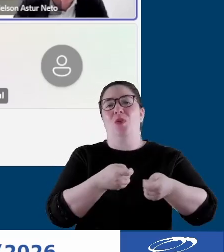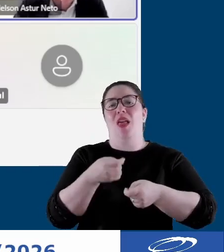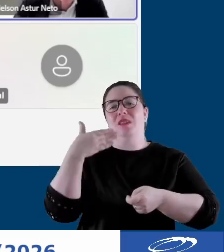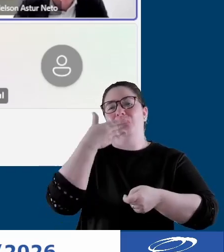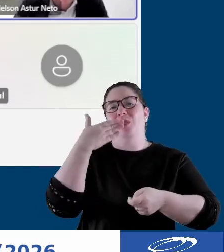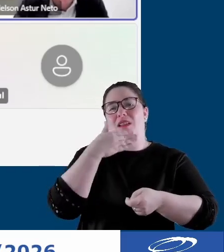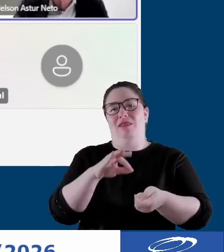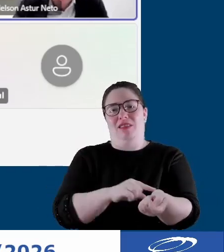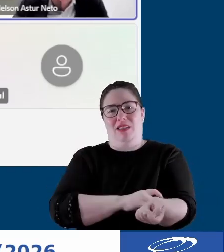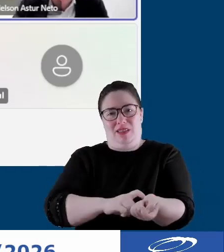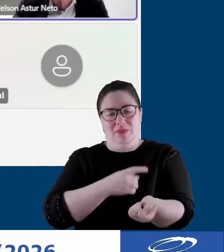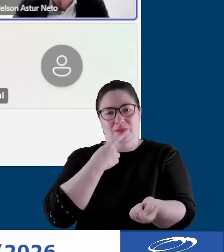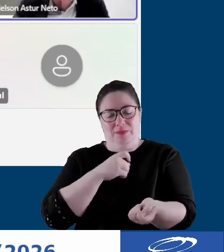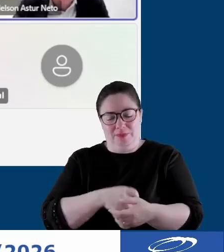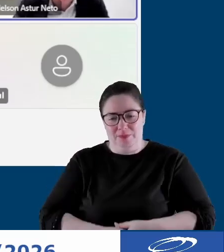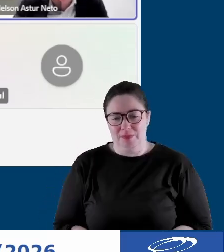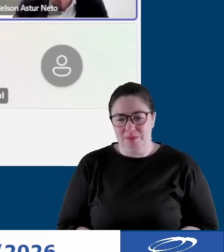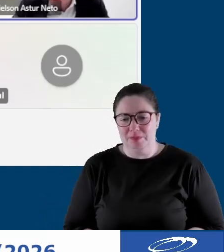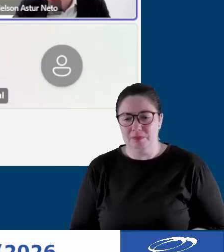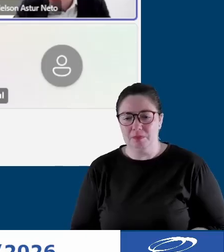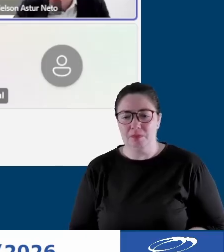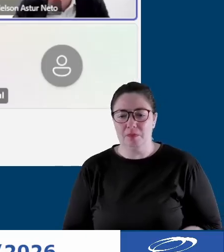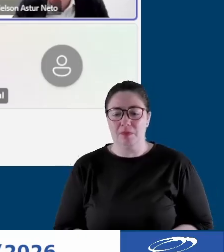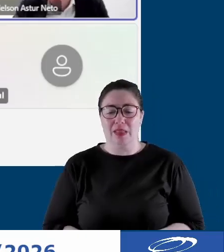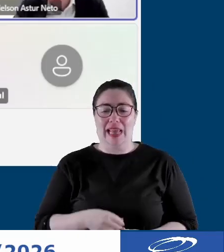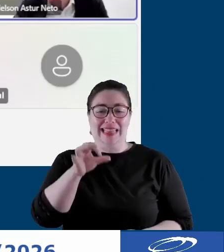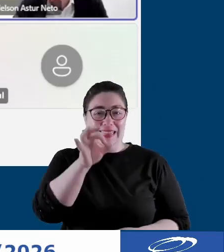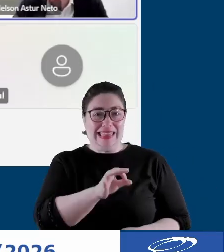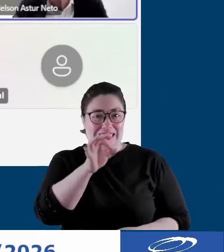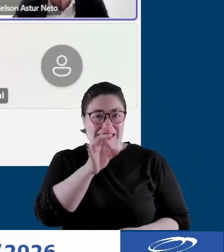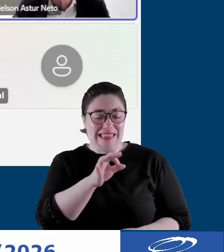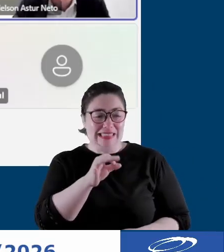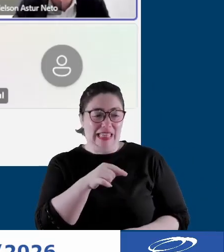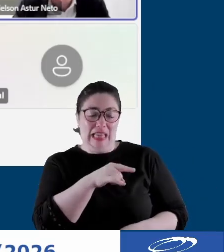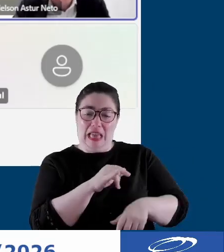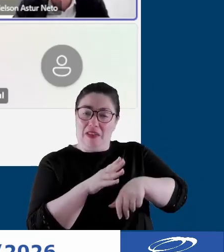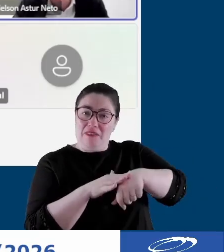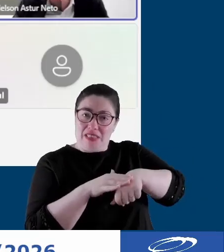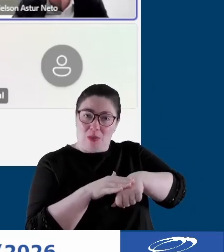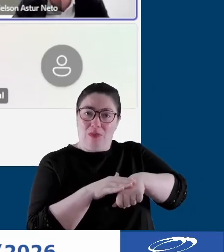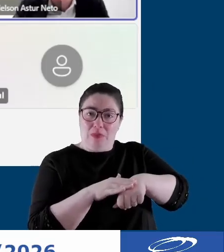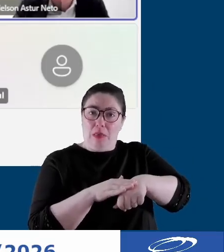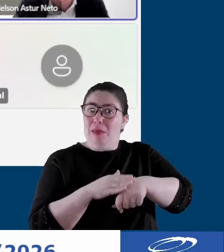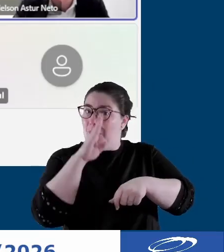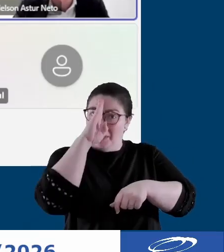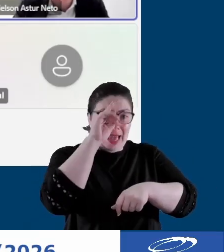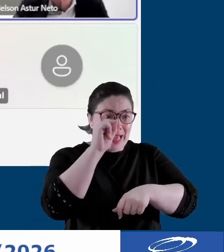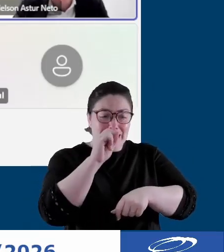de infecção, principalmente controlando esse diabetes aí numa taxa entre